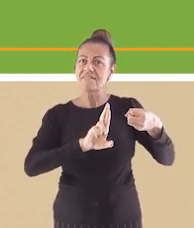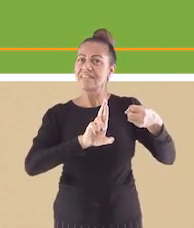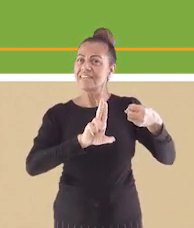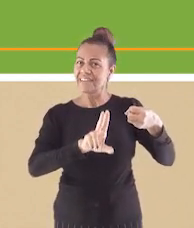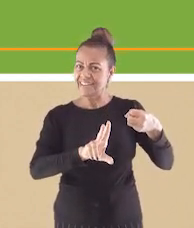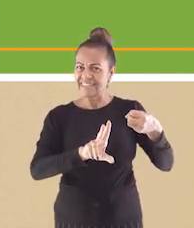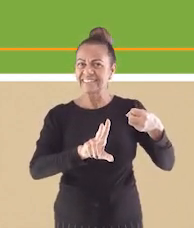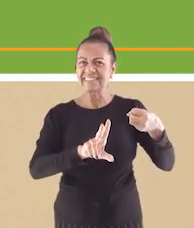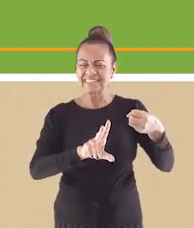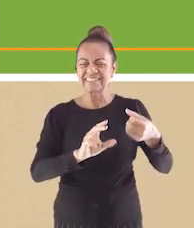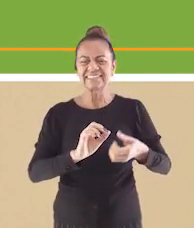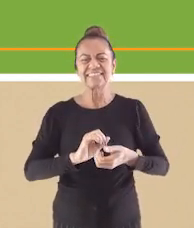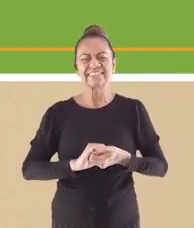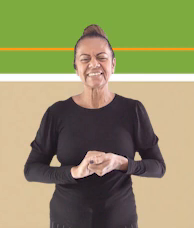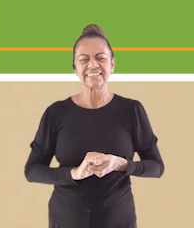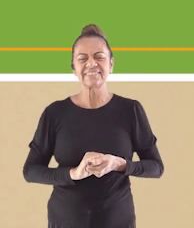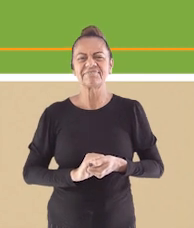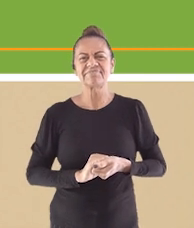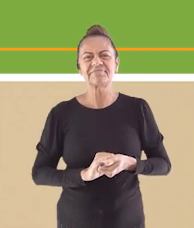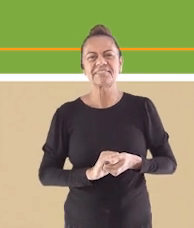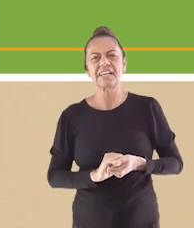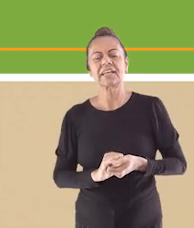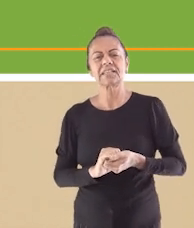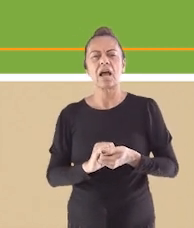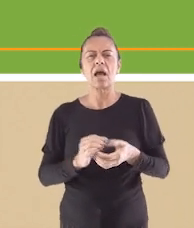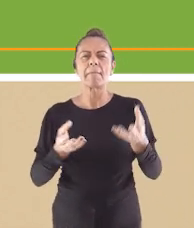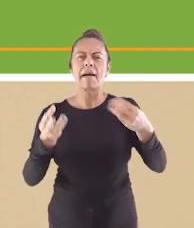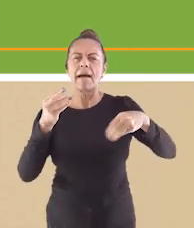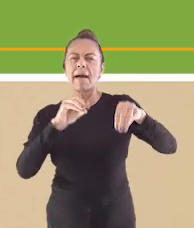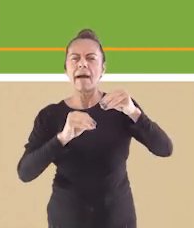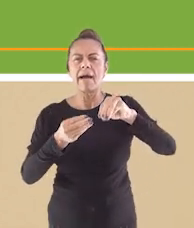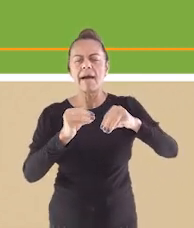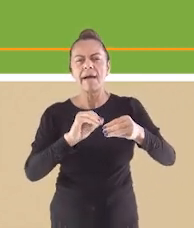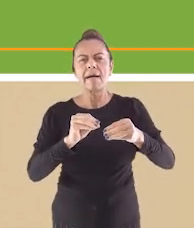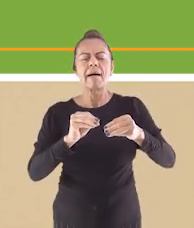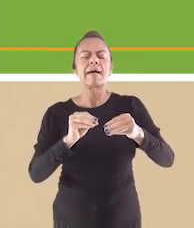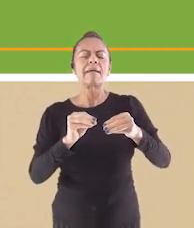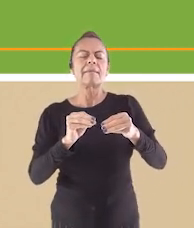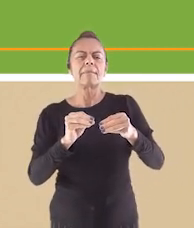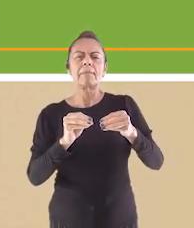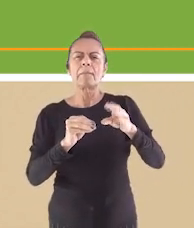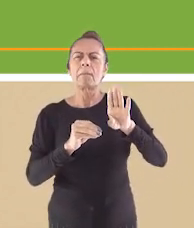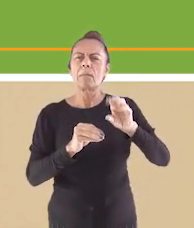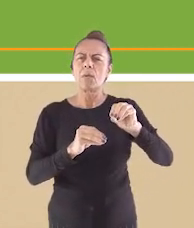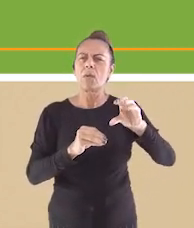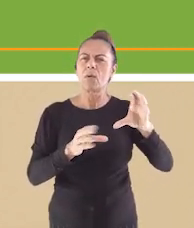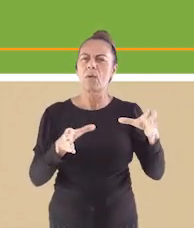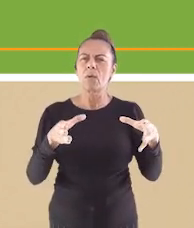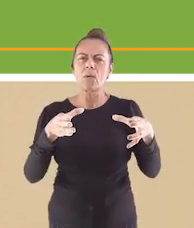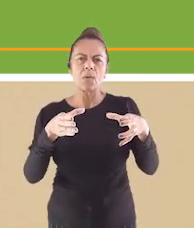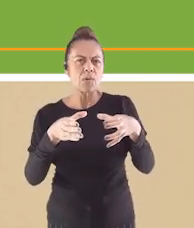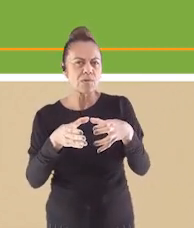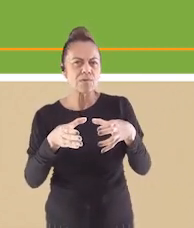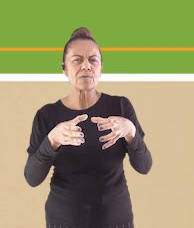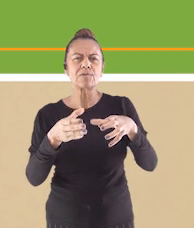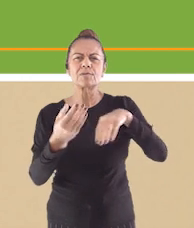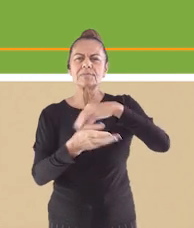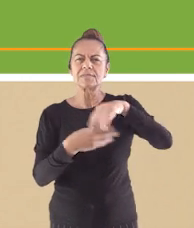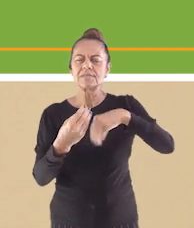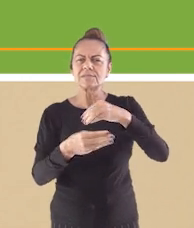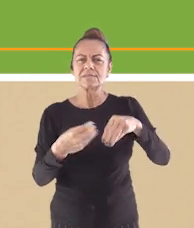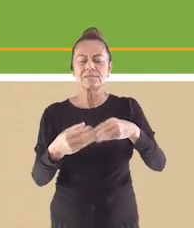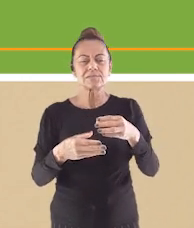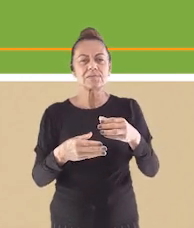originam produtos diferentes dos que foram misturados. Mistura de ingredientes para fazer um bolo, mistura de vinagre